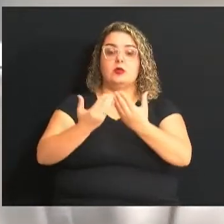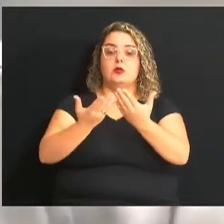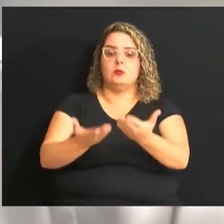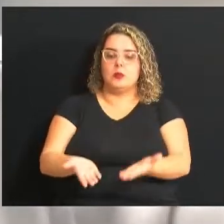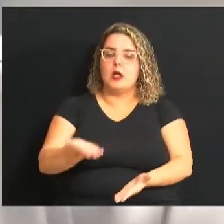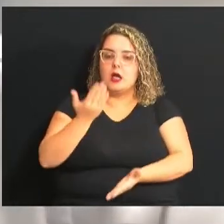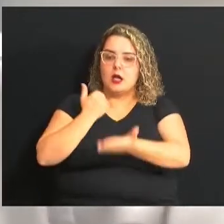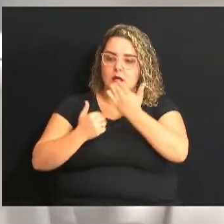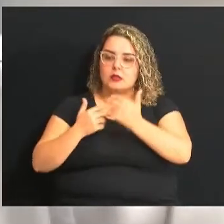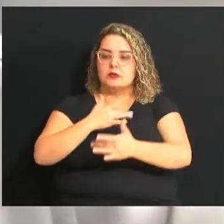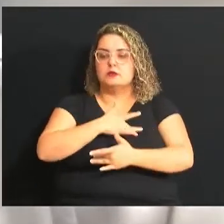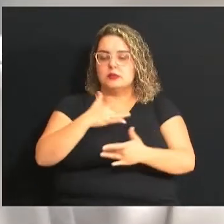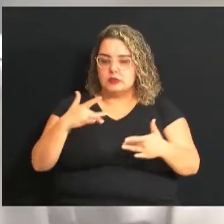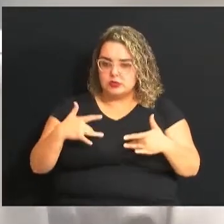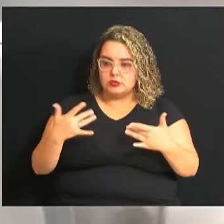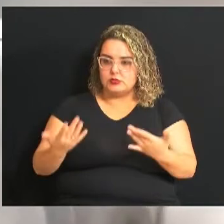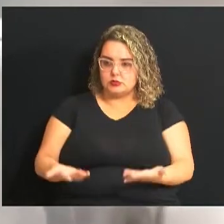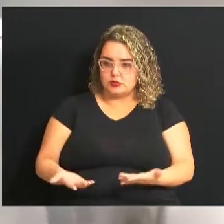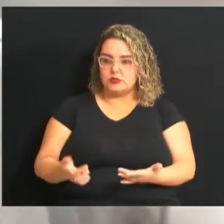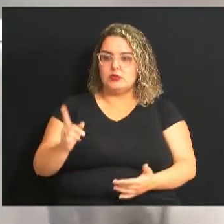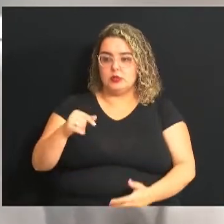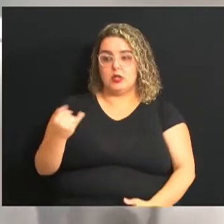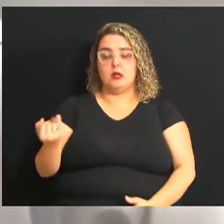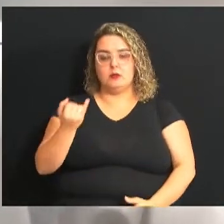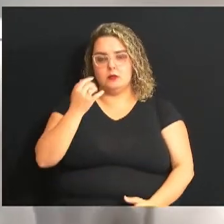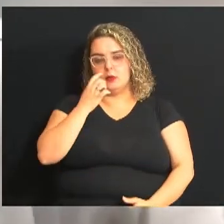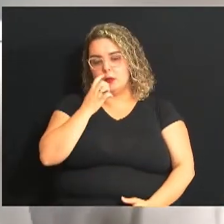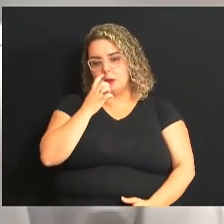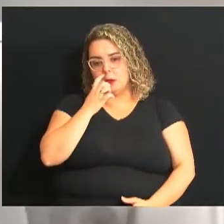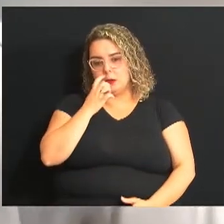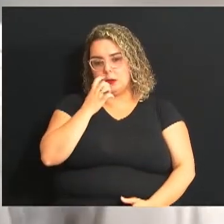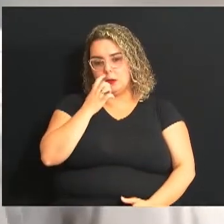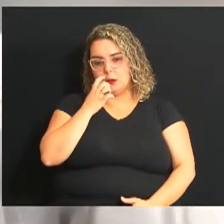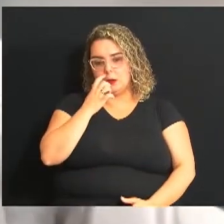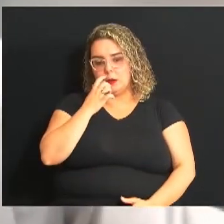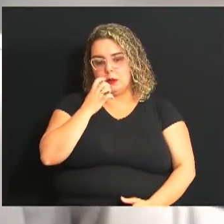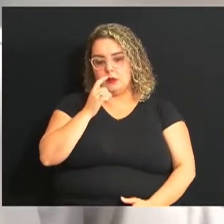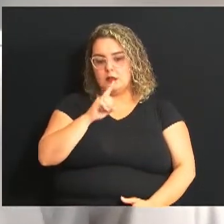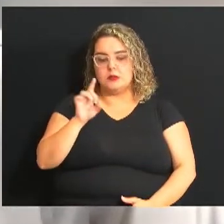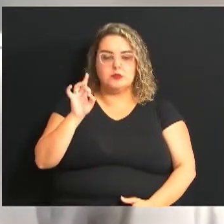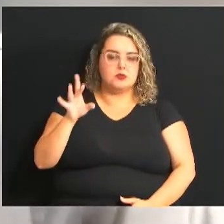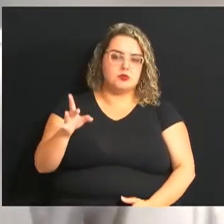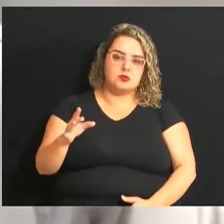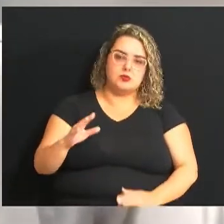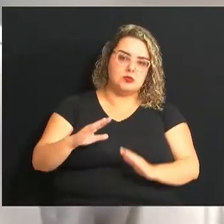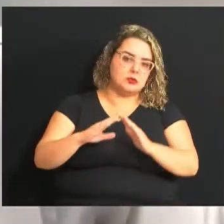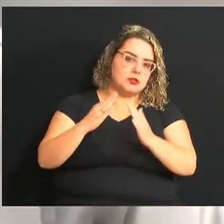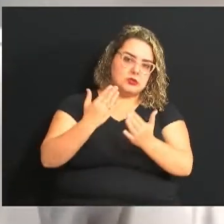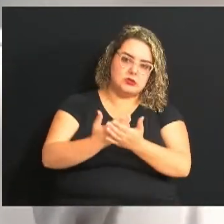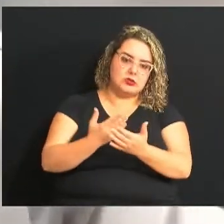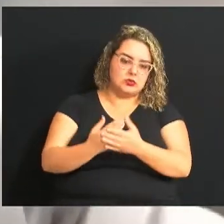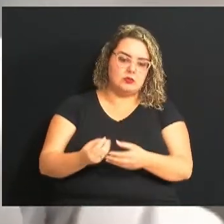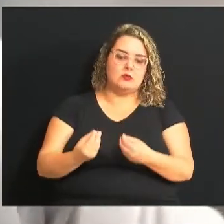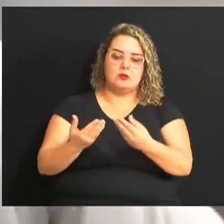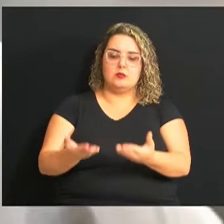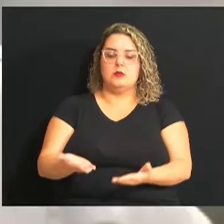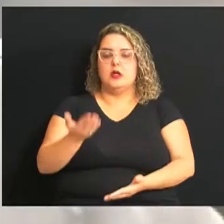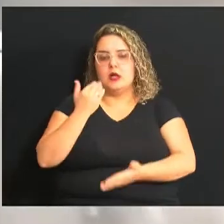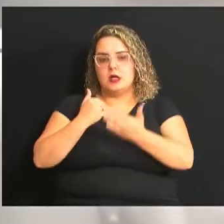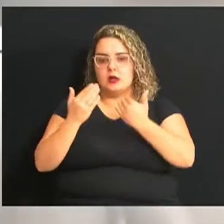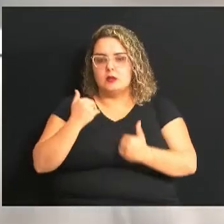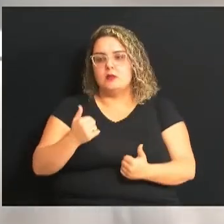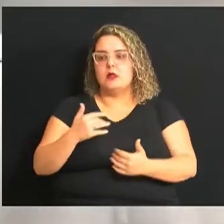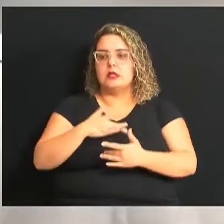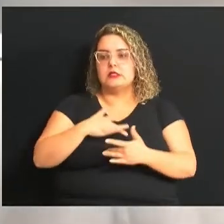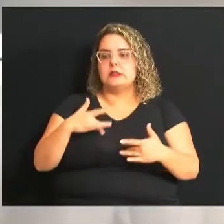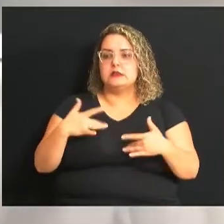alimentos saudáveis, então isso é importante. Mas não adianta a escola oferecer uma cantina saudável, uma alimentação saudável,